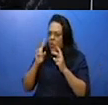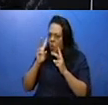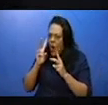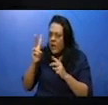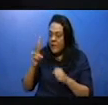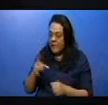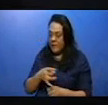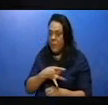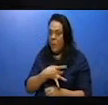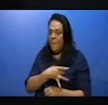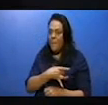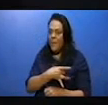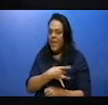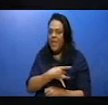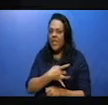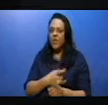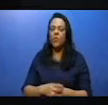temor.